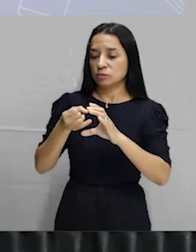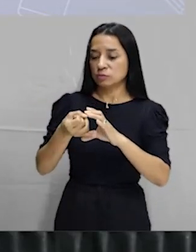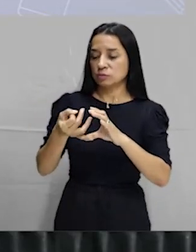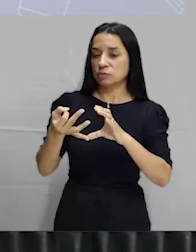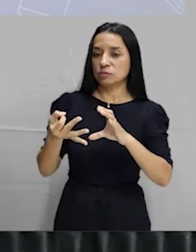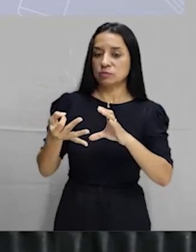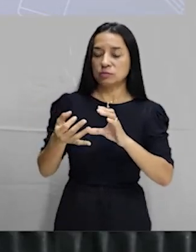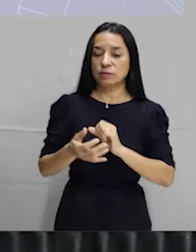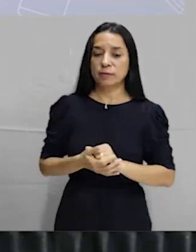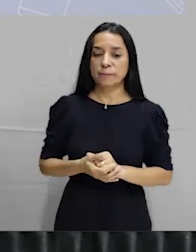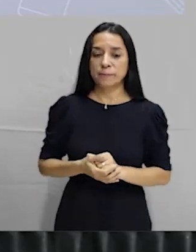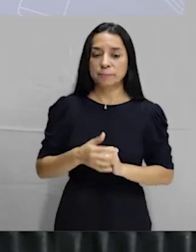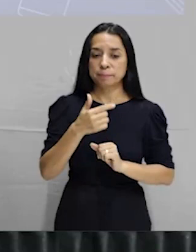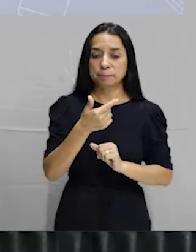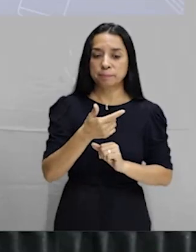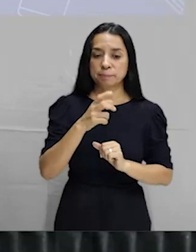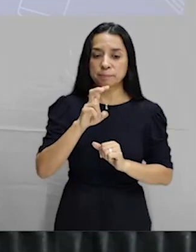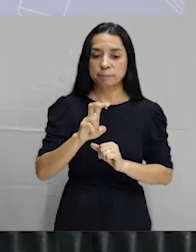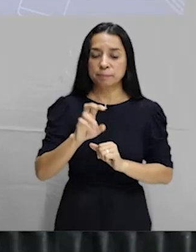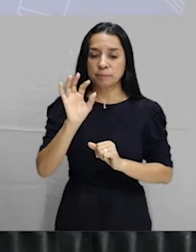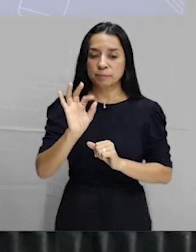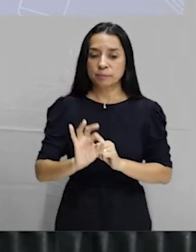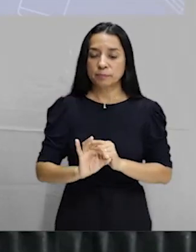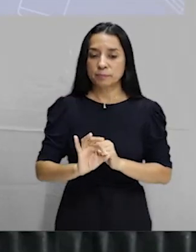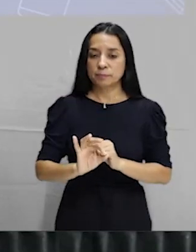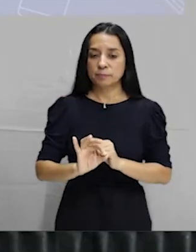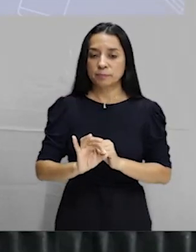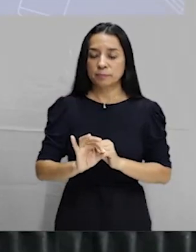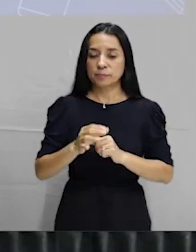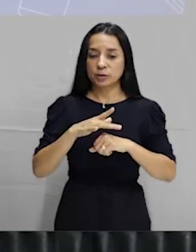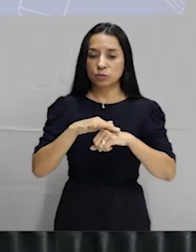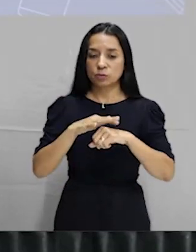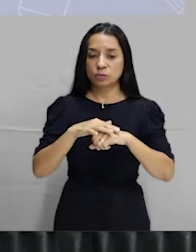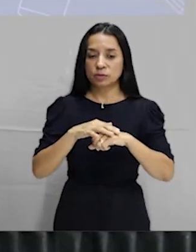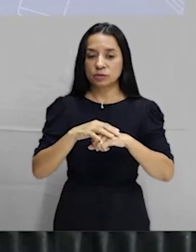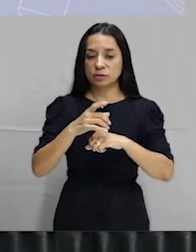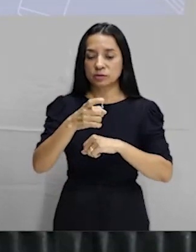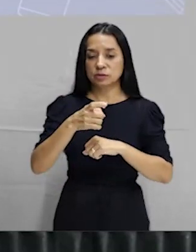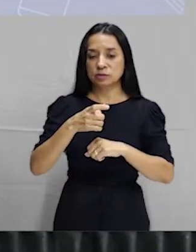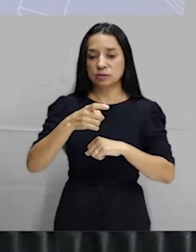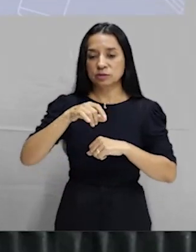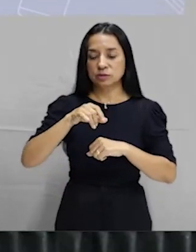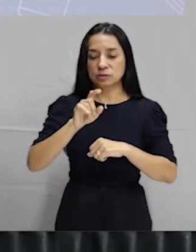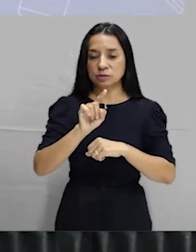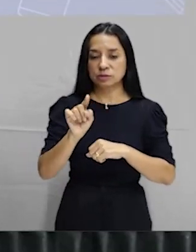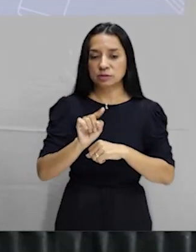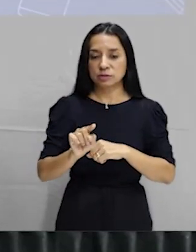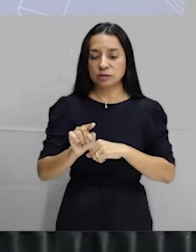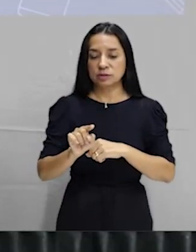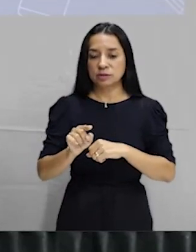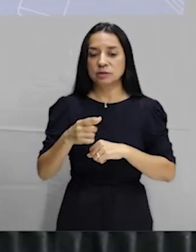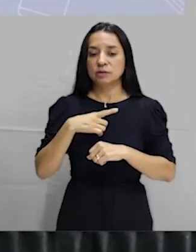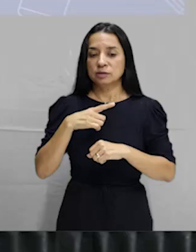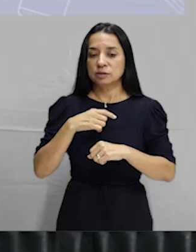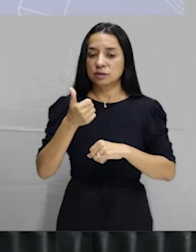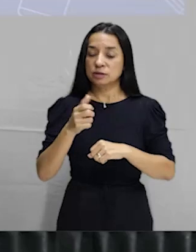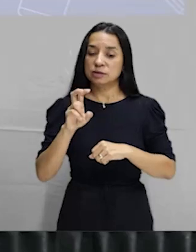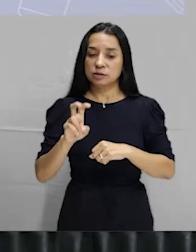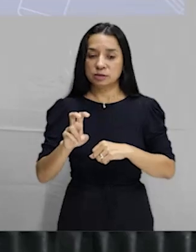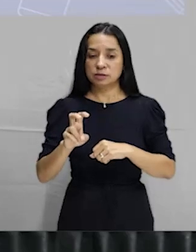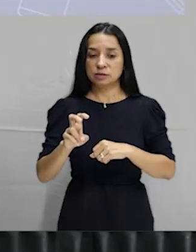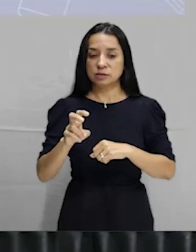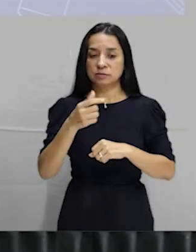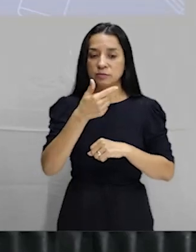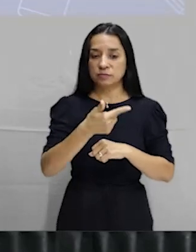Ele disse que 25% foi afetado pelas doenças X e Z. Ora, já tem 15,